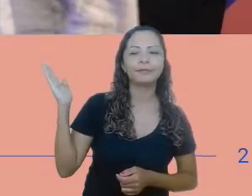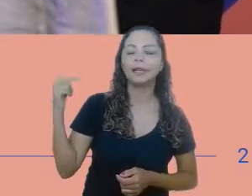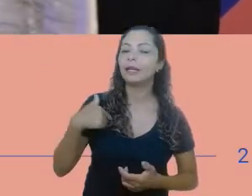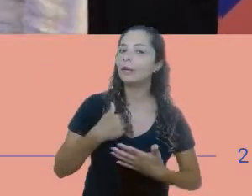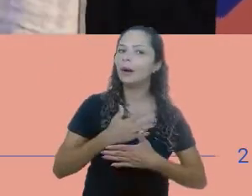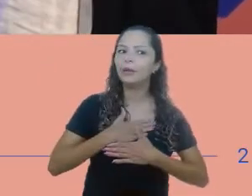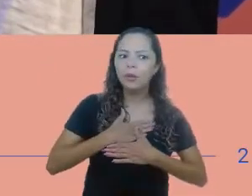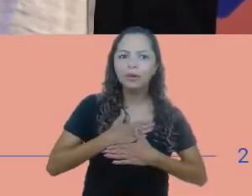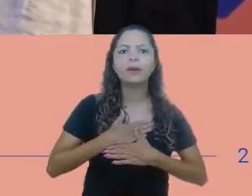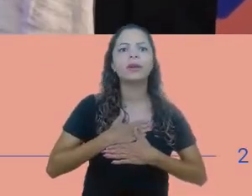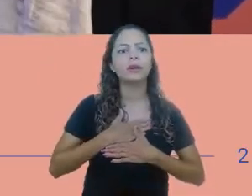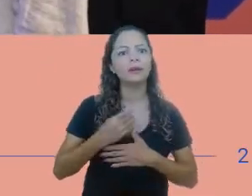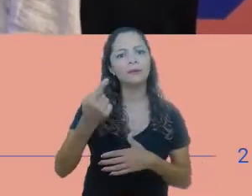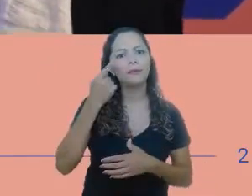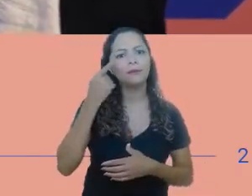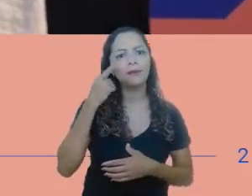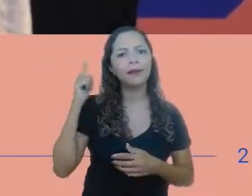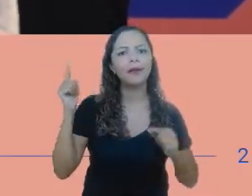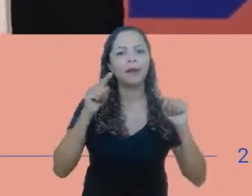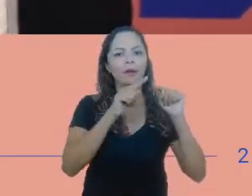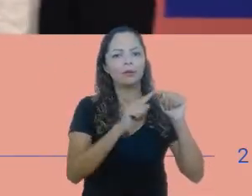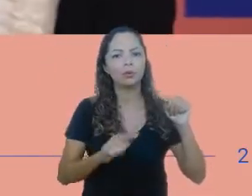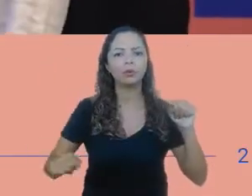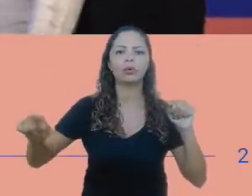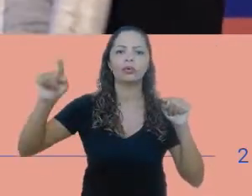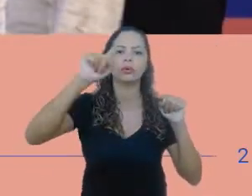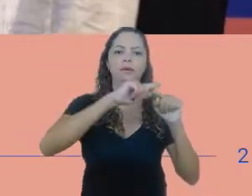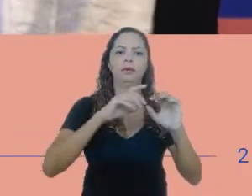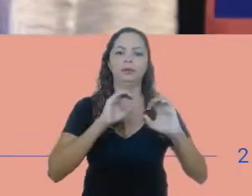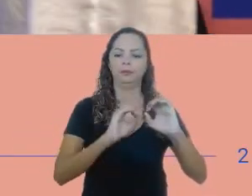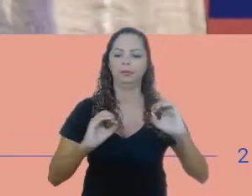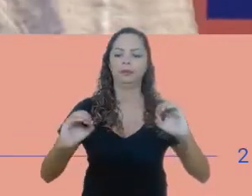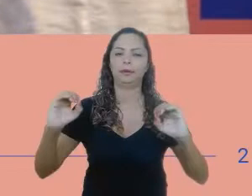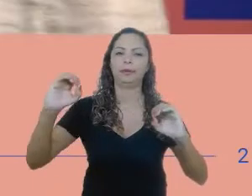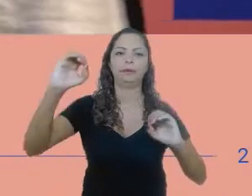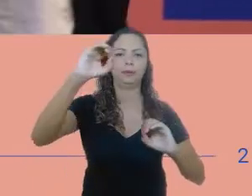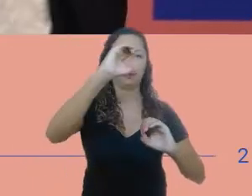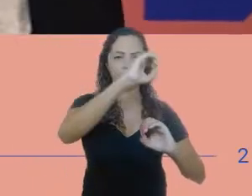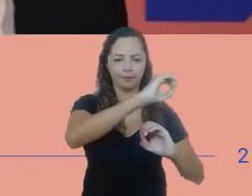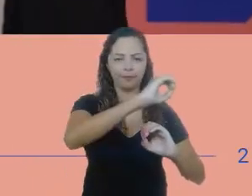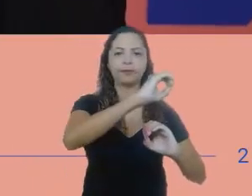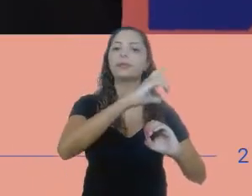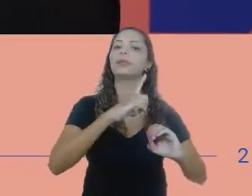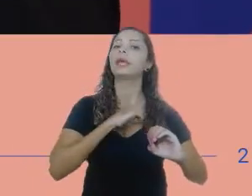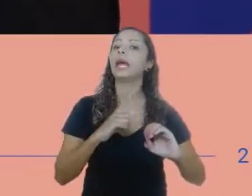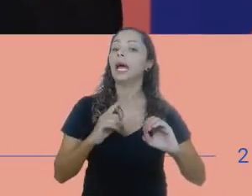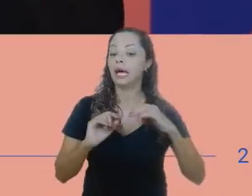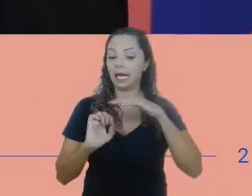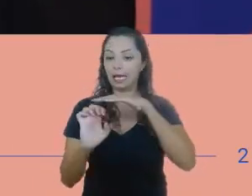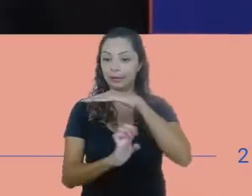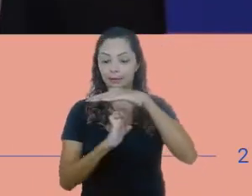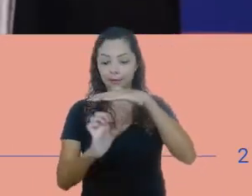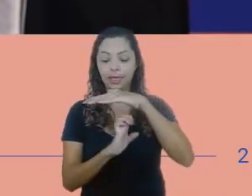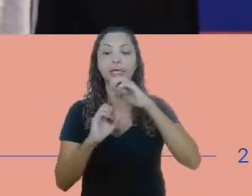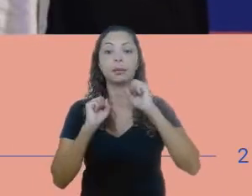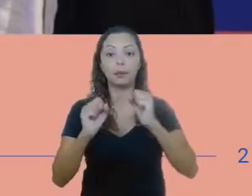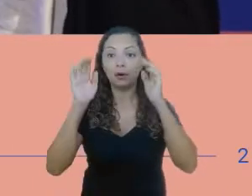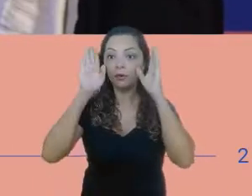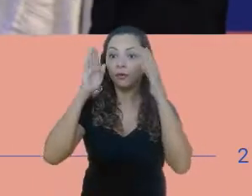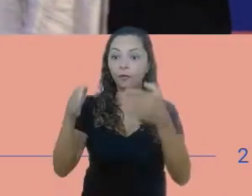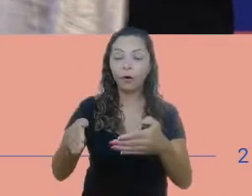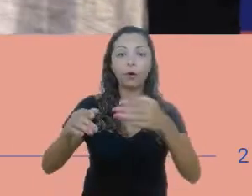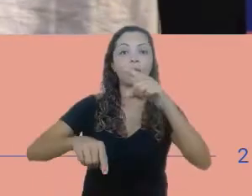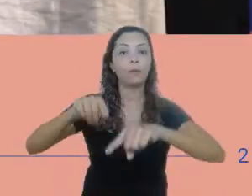modelo que ele colocou de que a empresa pode ter um foco na Perspectiva do produto ou na